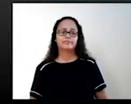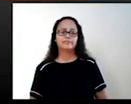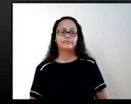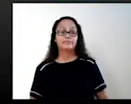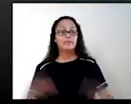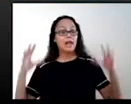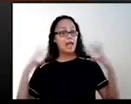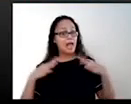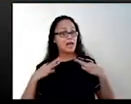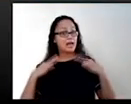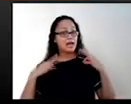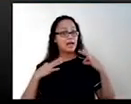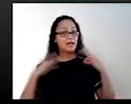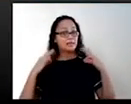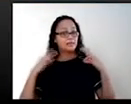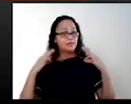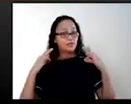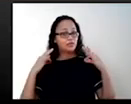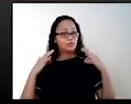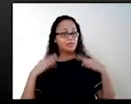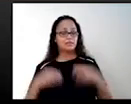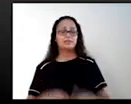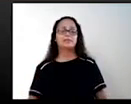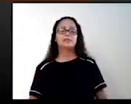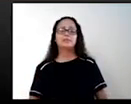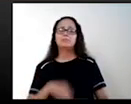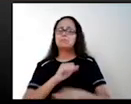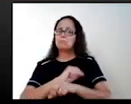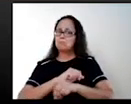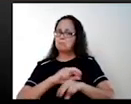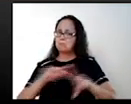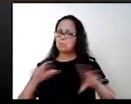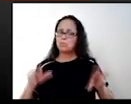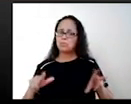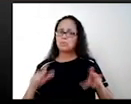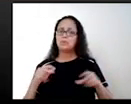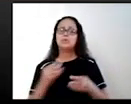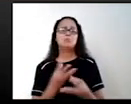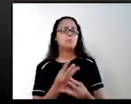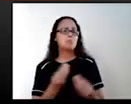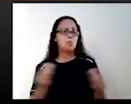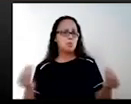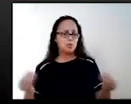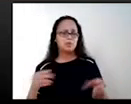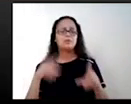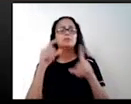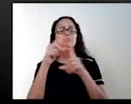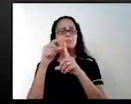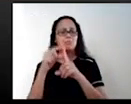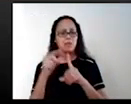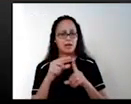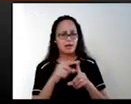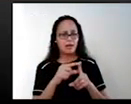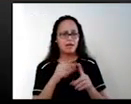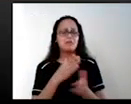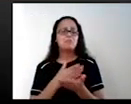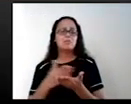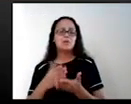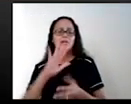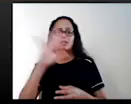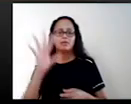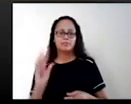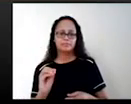Quanto às vestimentas, então, muitas palavras relacionadas a vestimentas também têm essa origem africana,